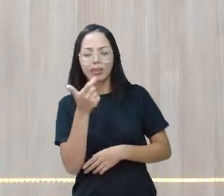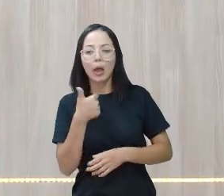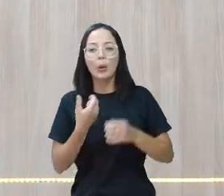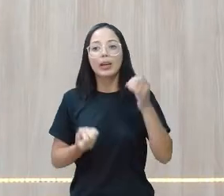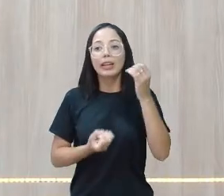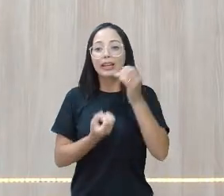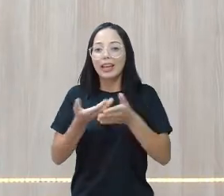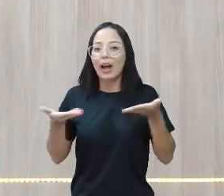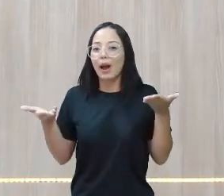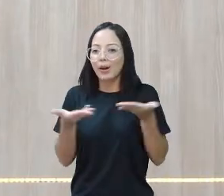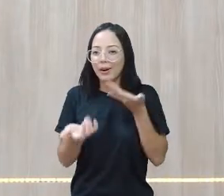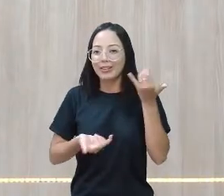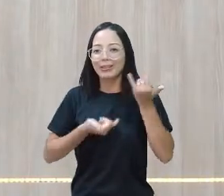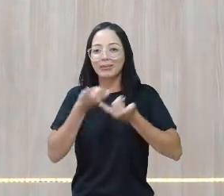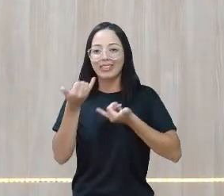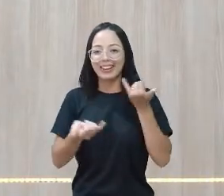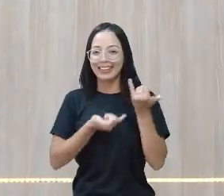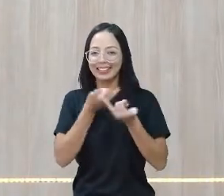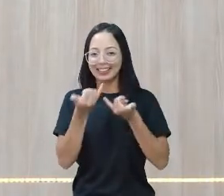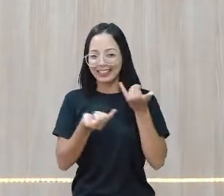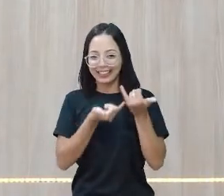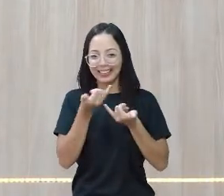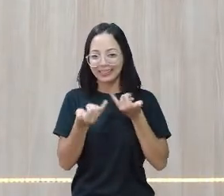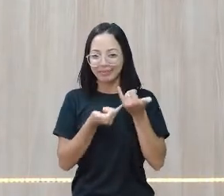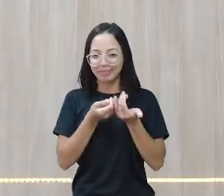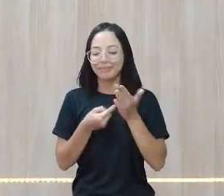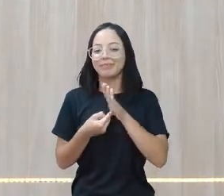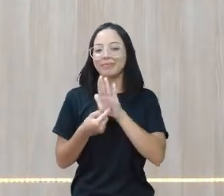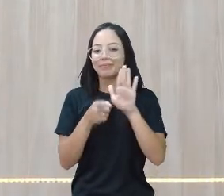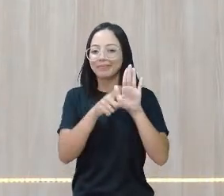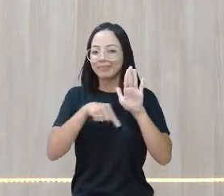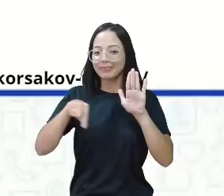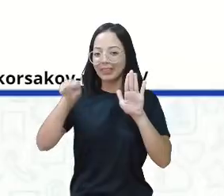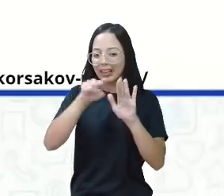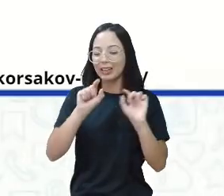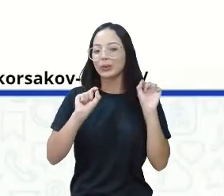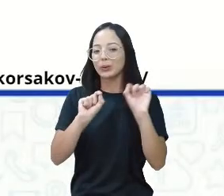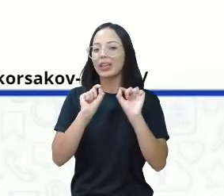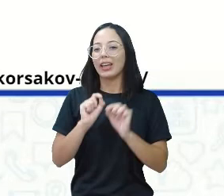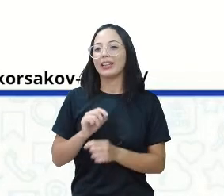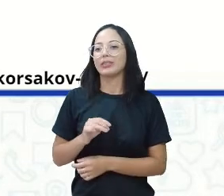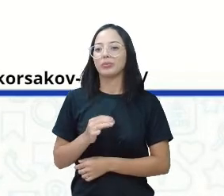uma brincadeira, né? Eu trouxe aí para vocês